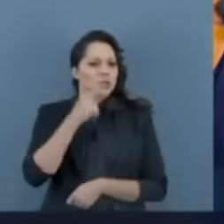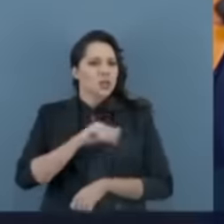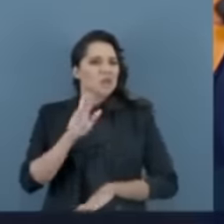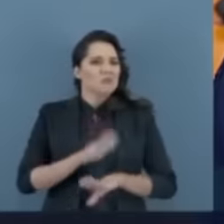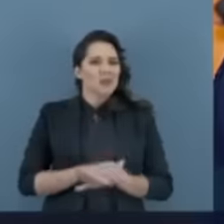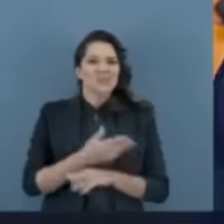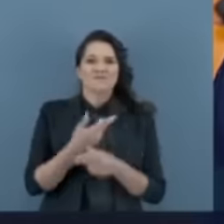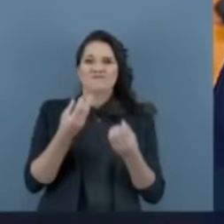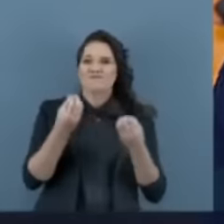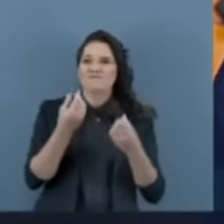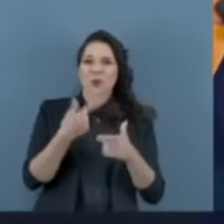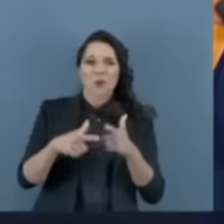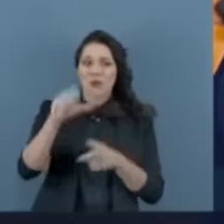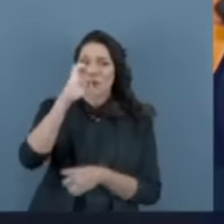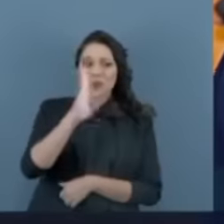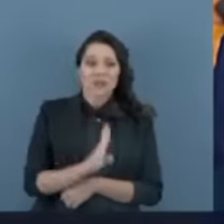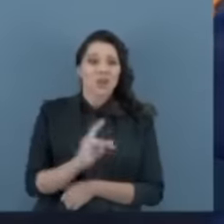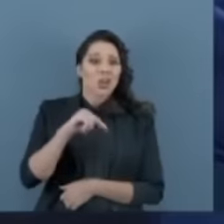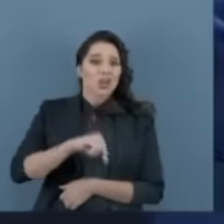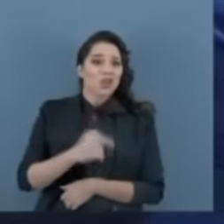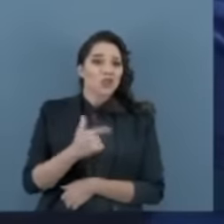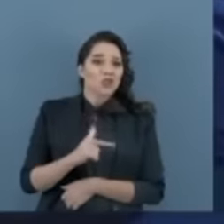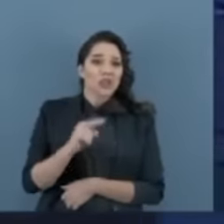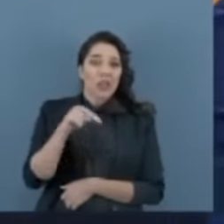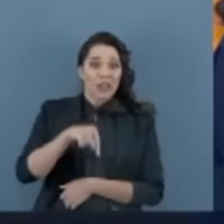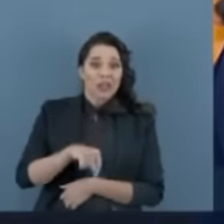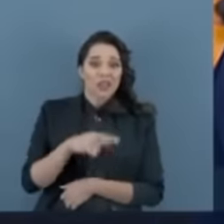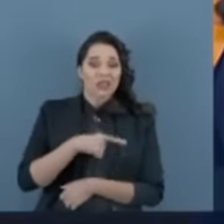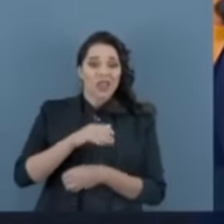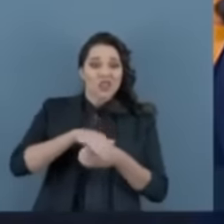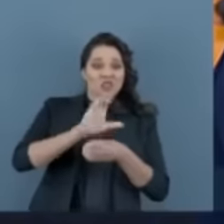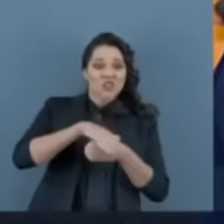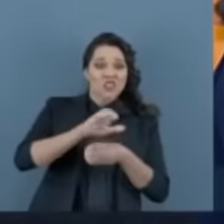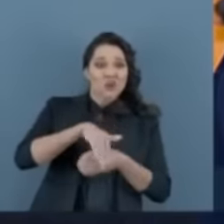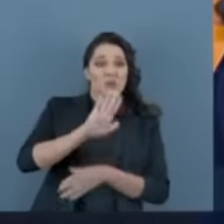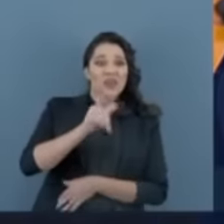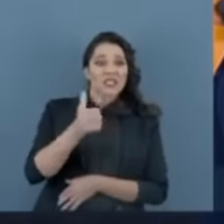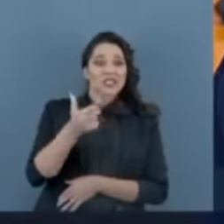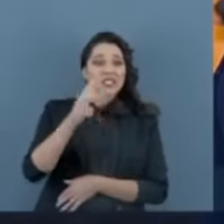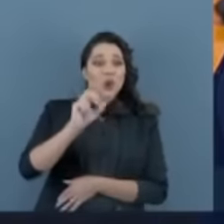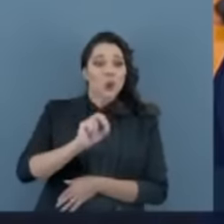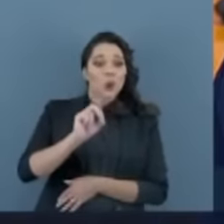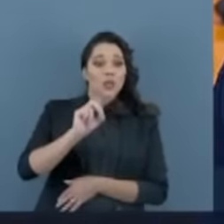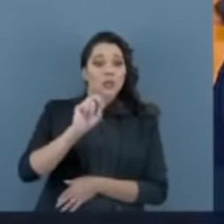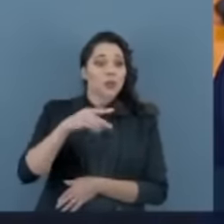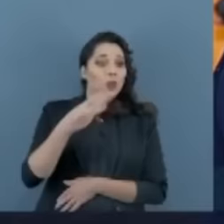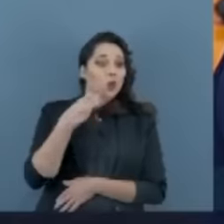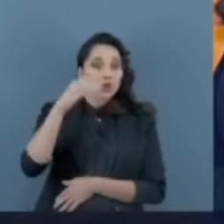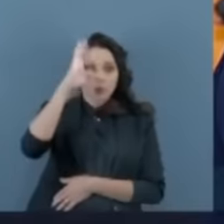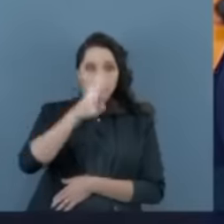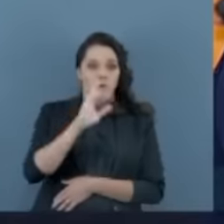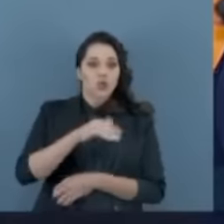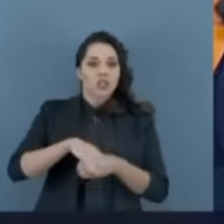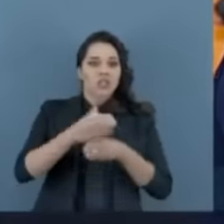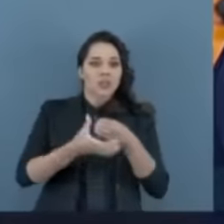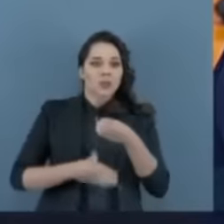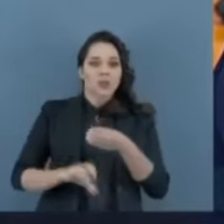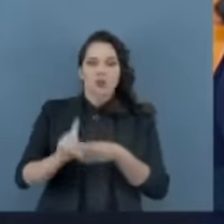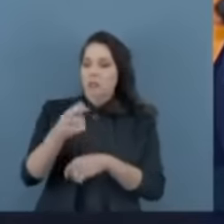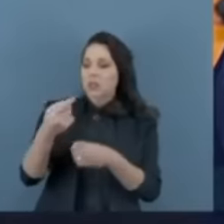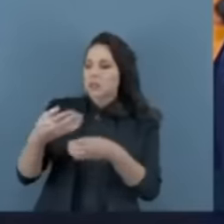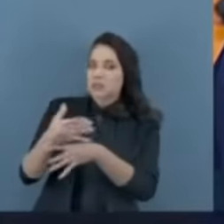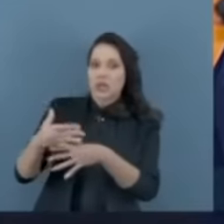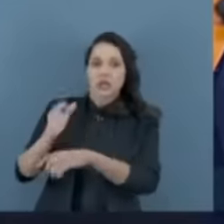que tem no Brasil, que aqui não tem mais, aqui tem uns dados aqui que mais de 50 milhões de brasileiros não têm saneamento básico. Mas várias cidades e estados